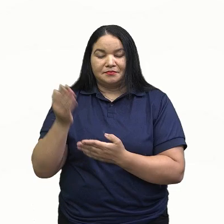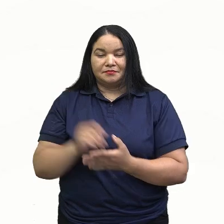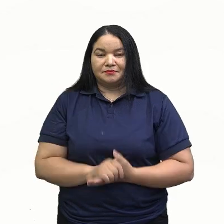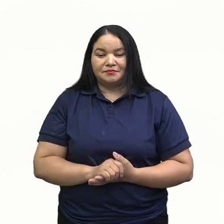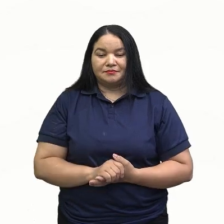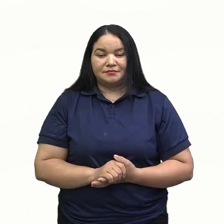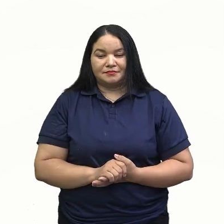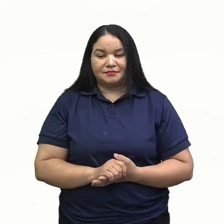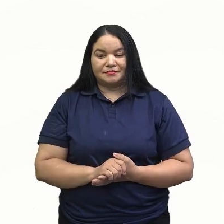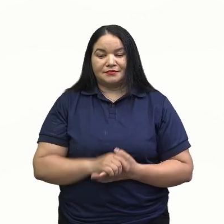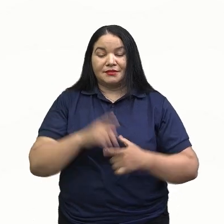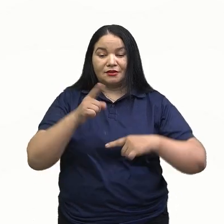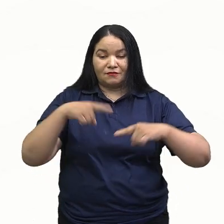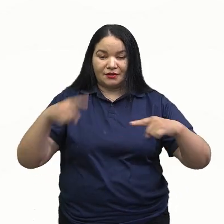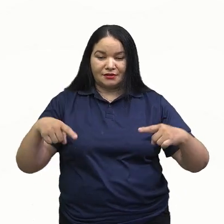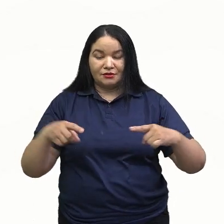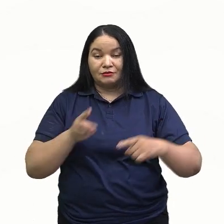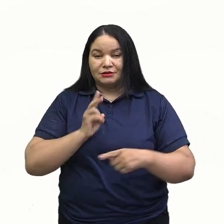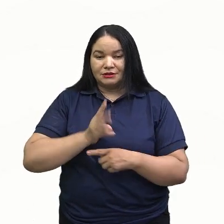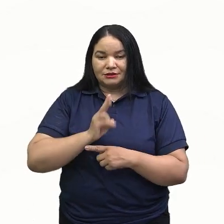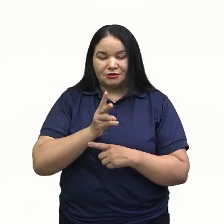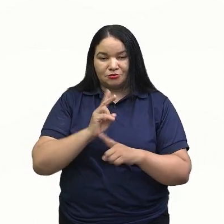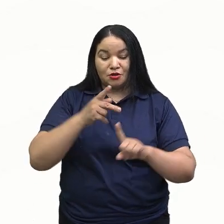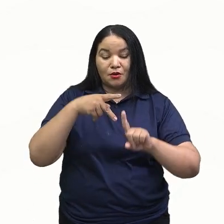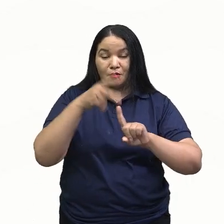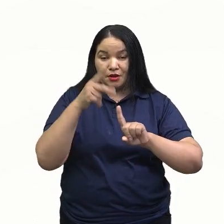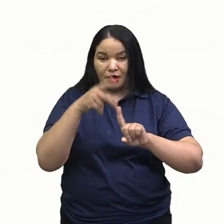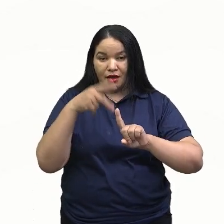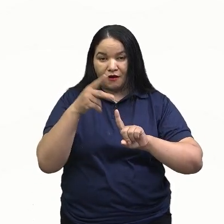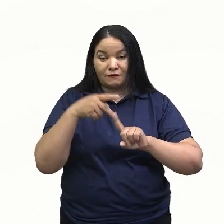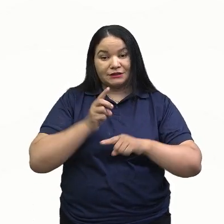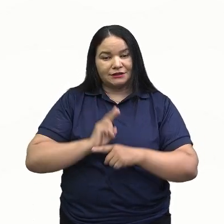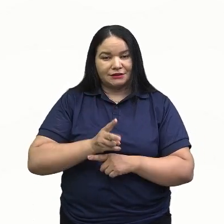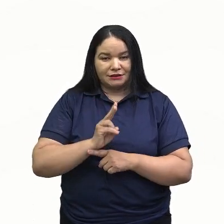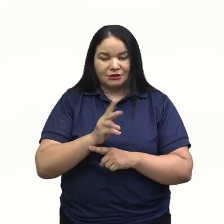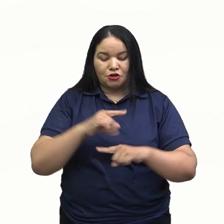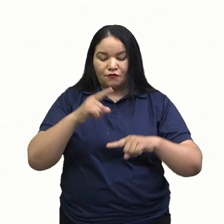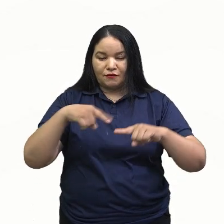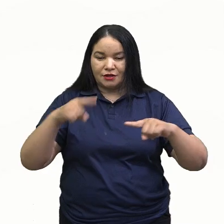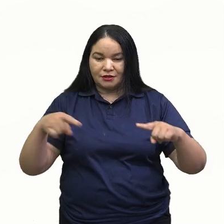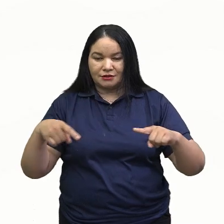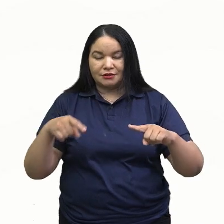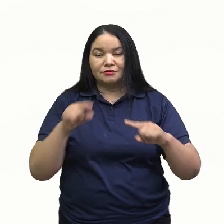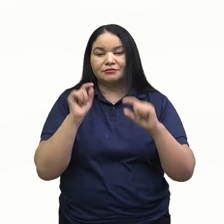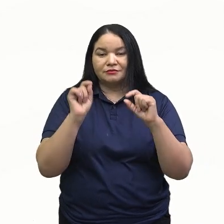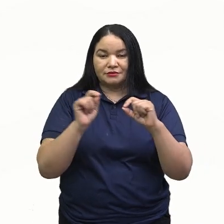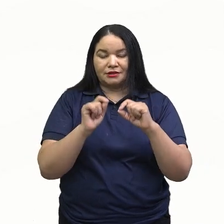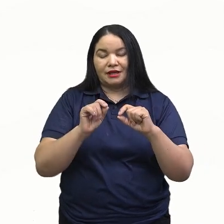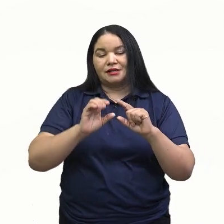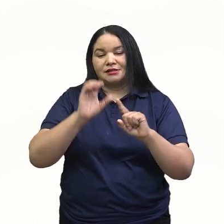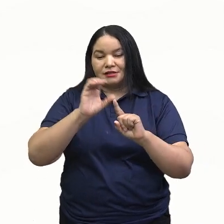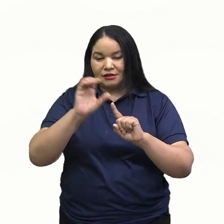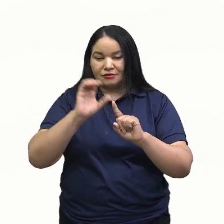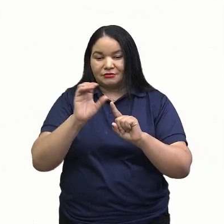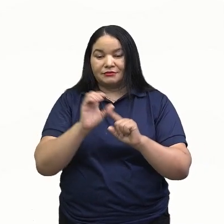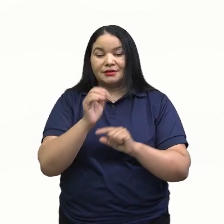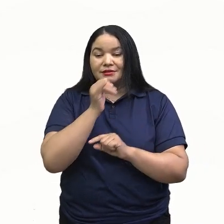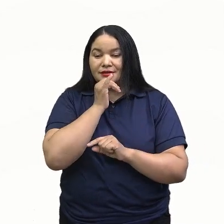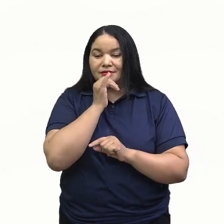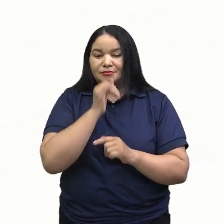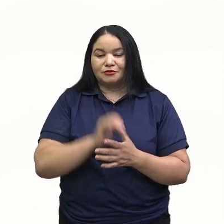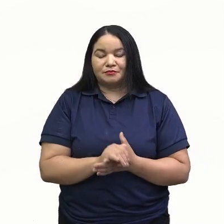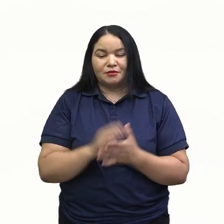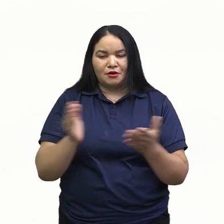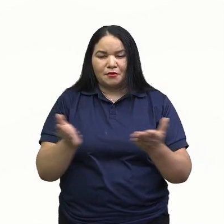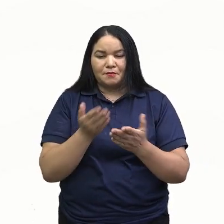em Kelvin vai ser sempre igual à variação em Celsius. Aí você tem o exemplo, ó. Encontre